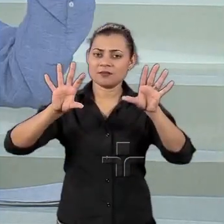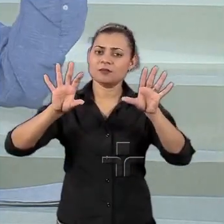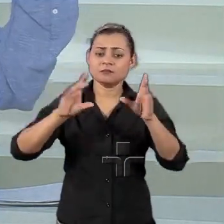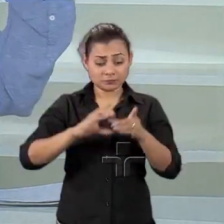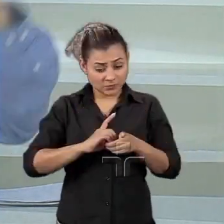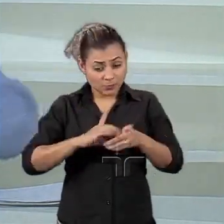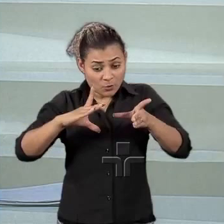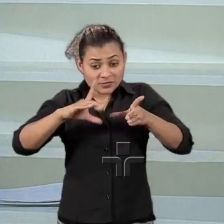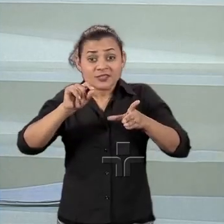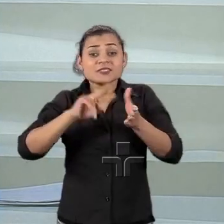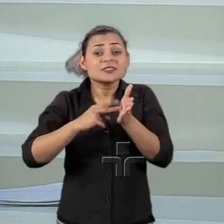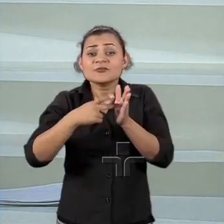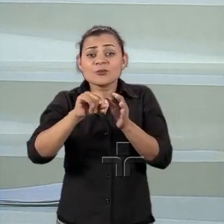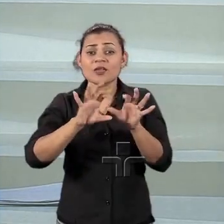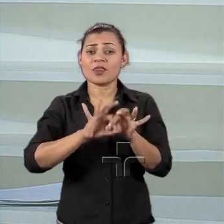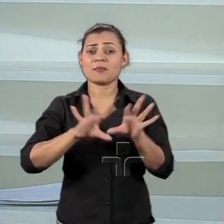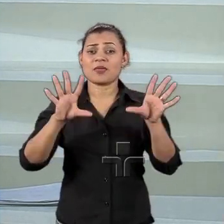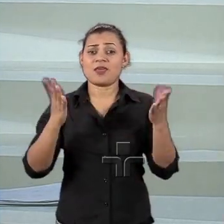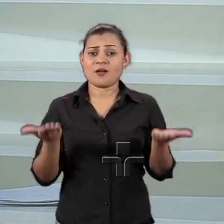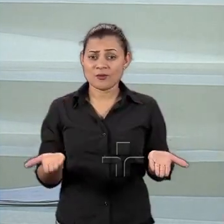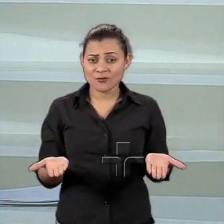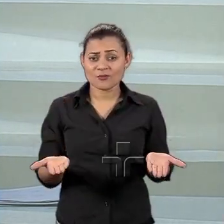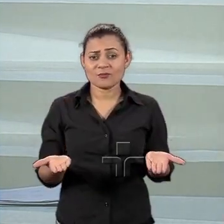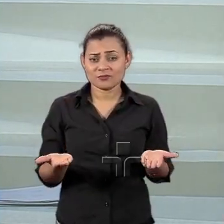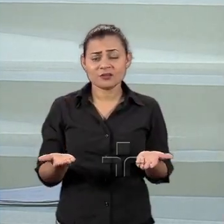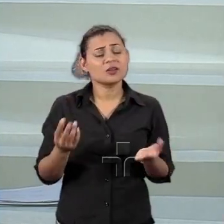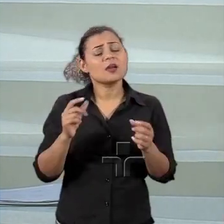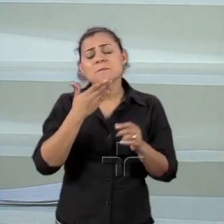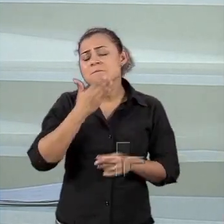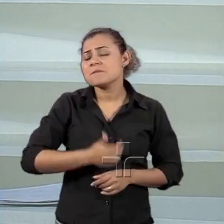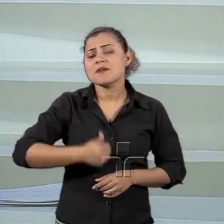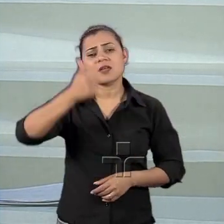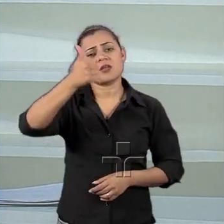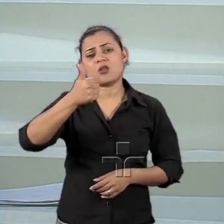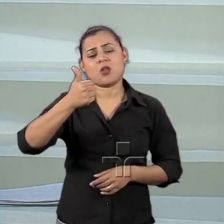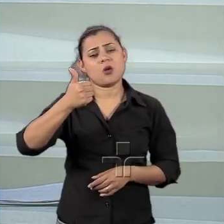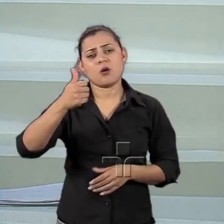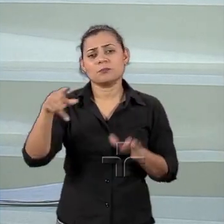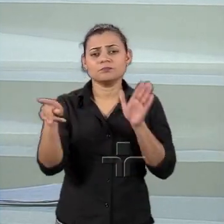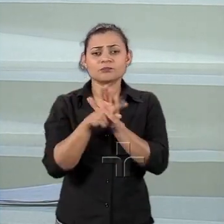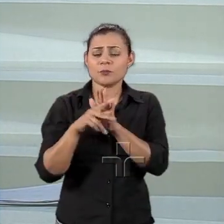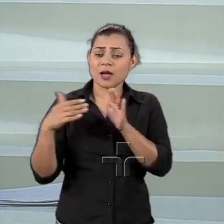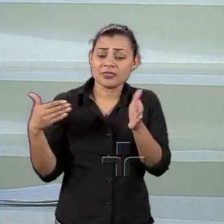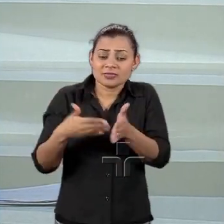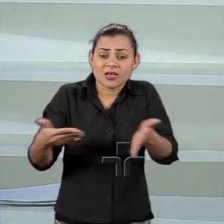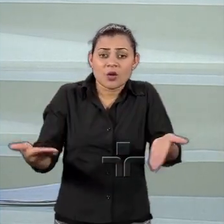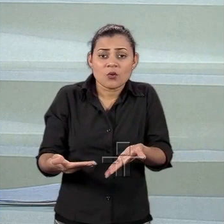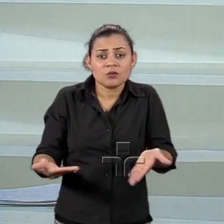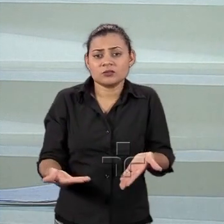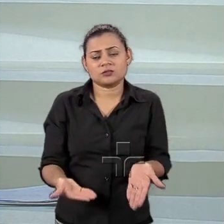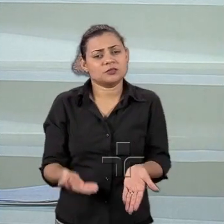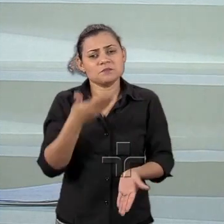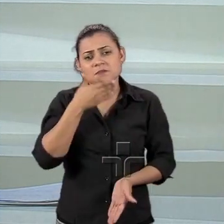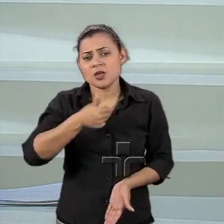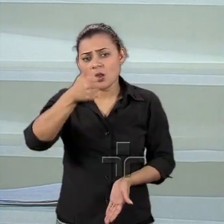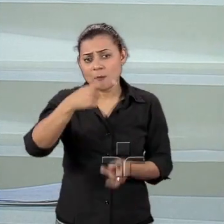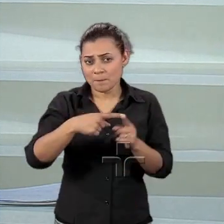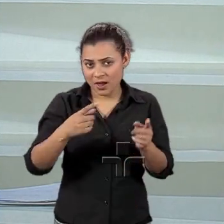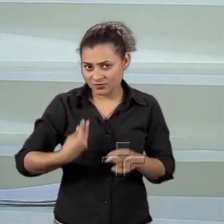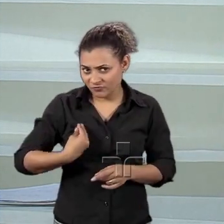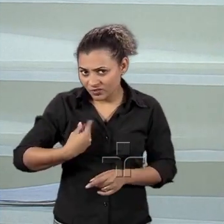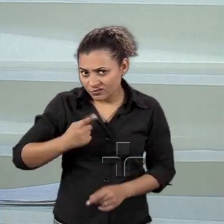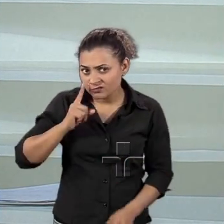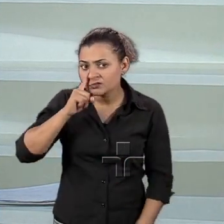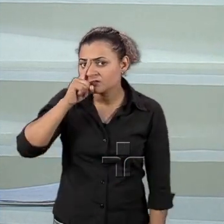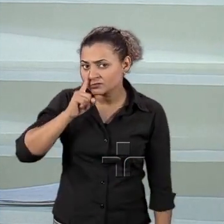democracia veio da trajetória liberal, é o melhor sistema de gestão já conseguida pelo outro, mas é uma vida perigosa.